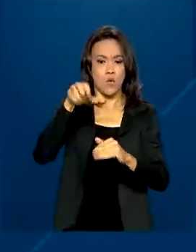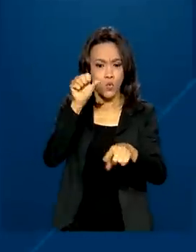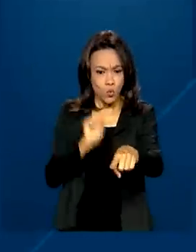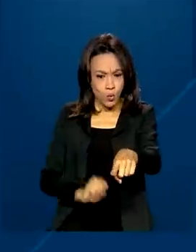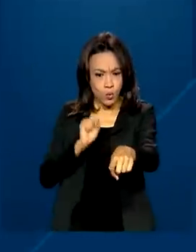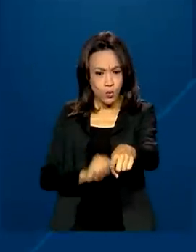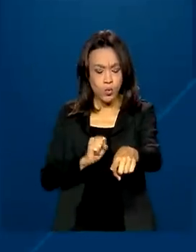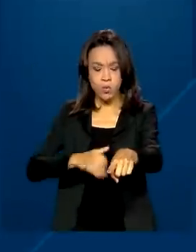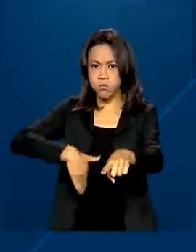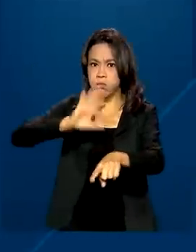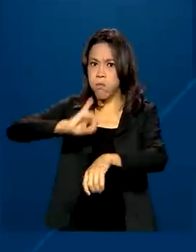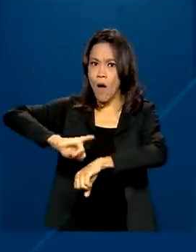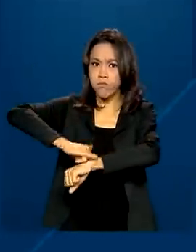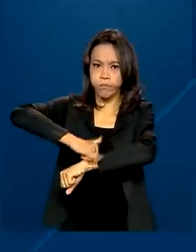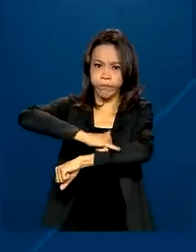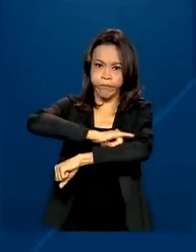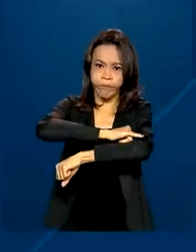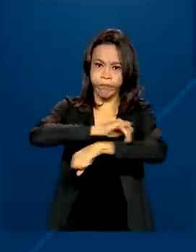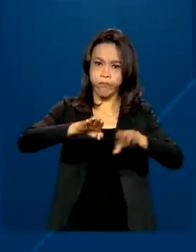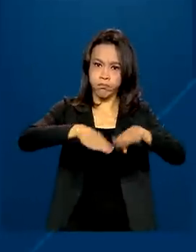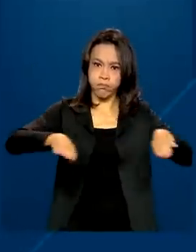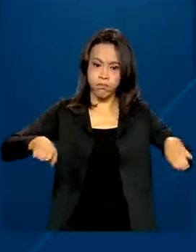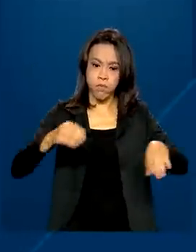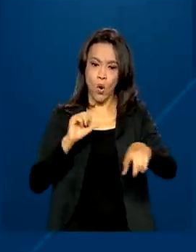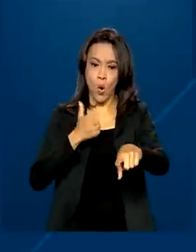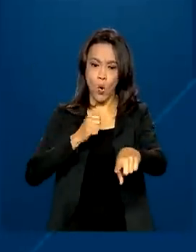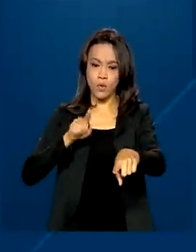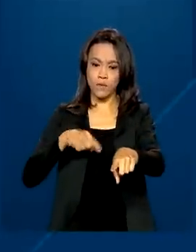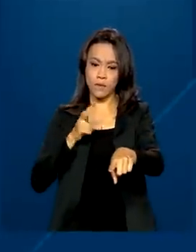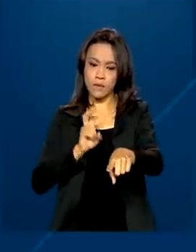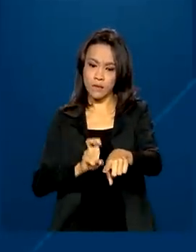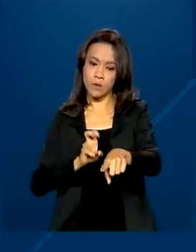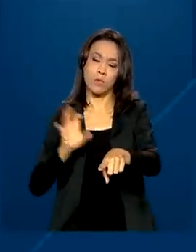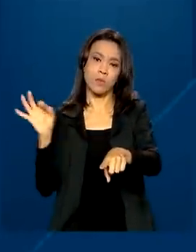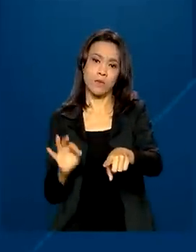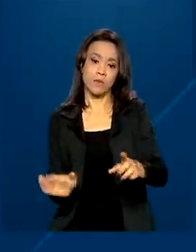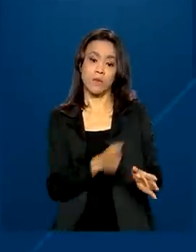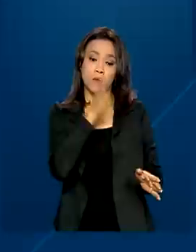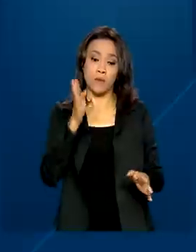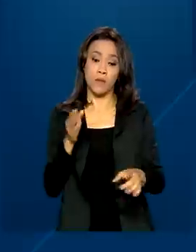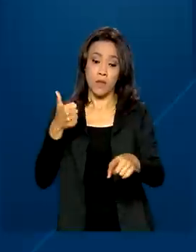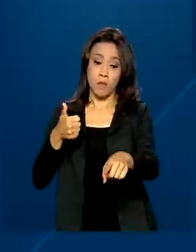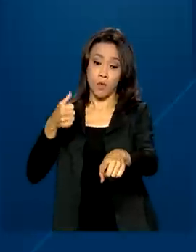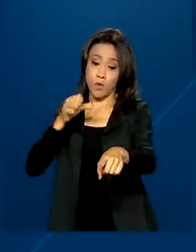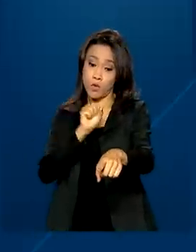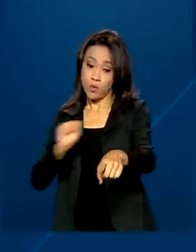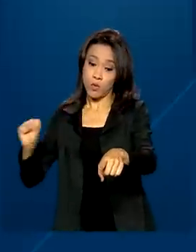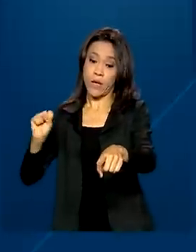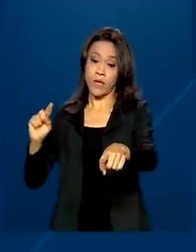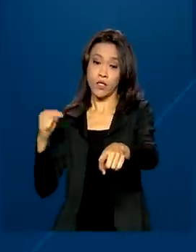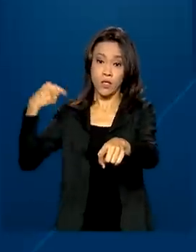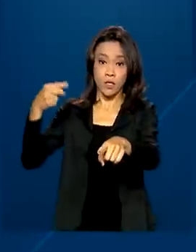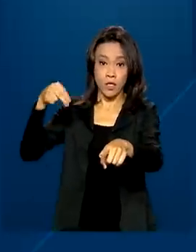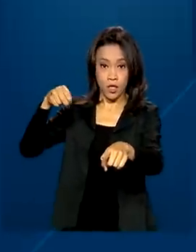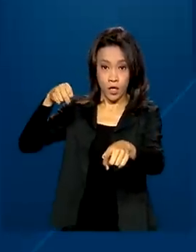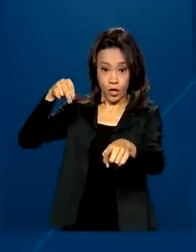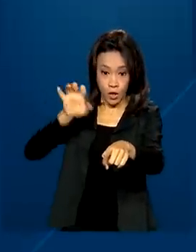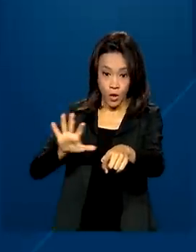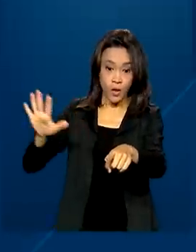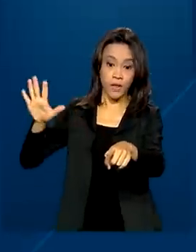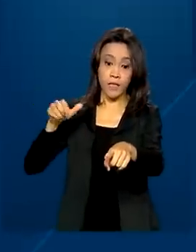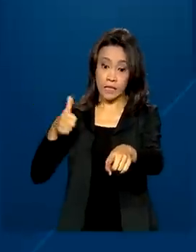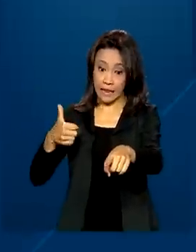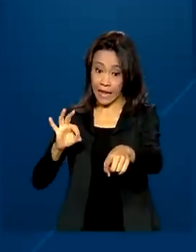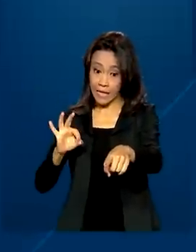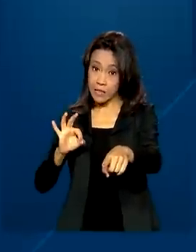de crianças obesas nessa faixa etária, 11,5%. Em seguida, vem as regiões sudeste e nordeste, com cerca de